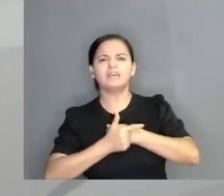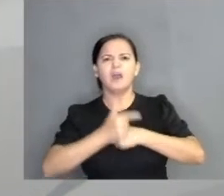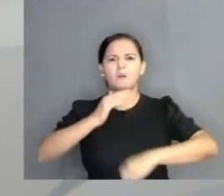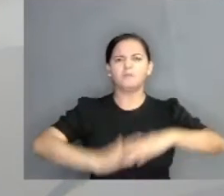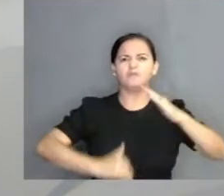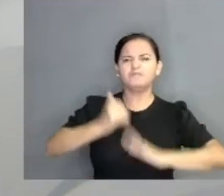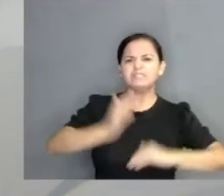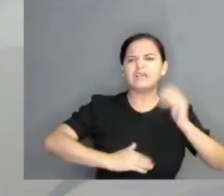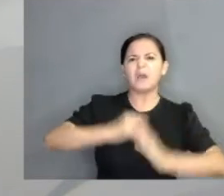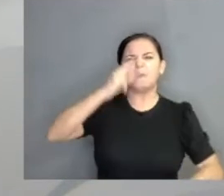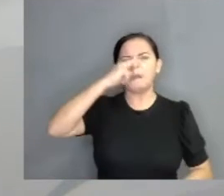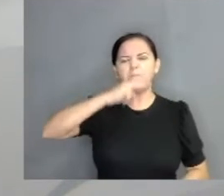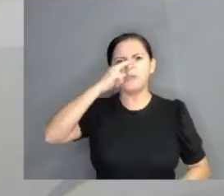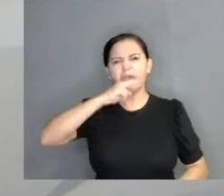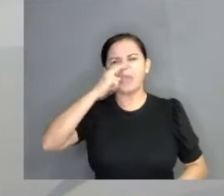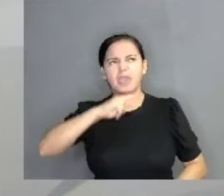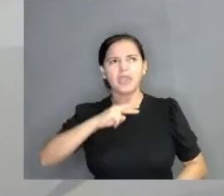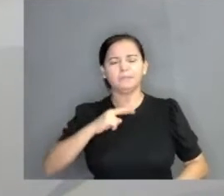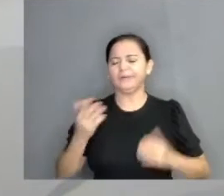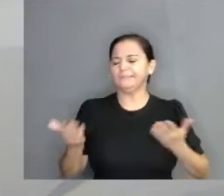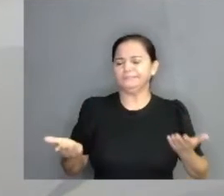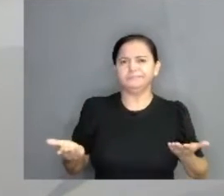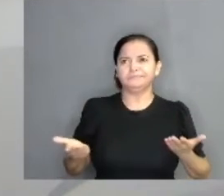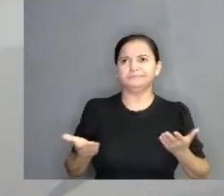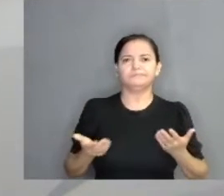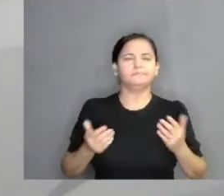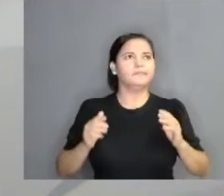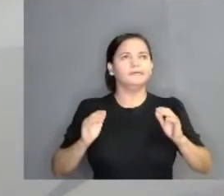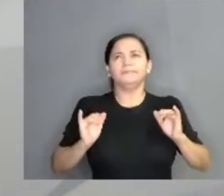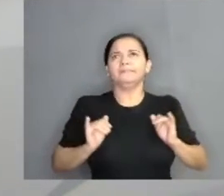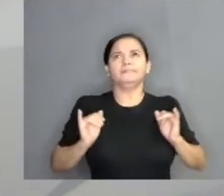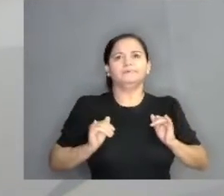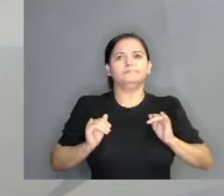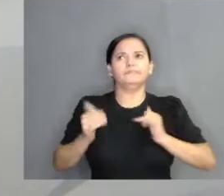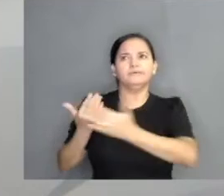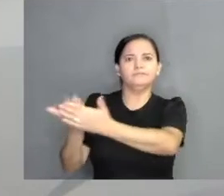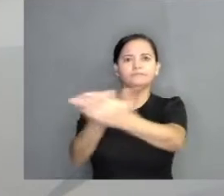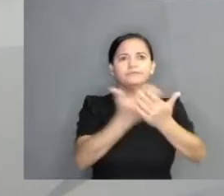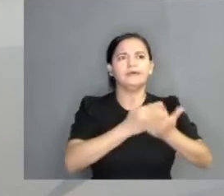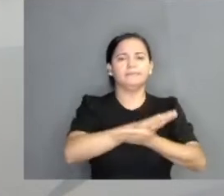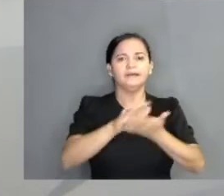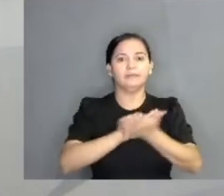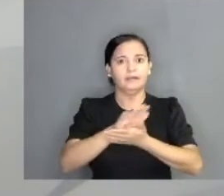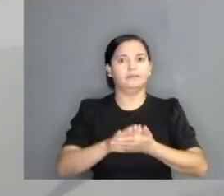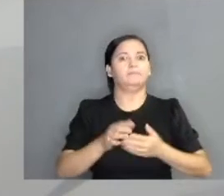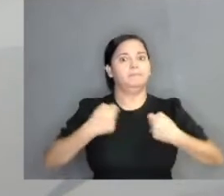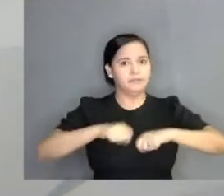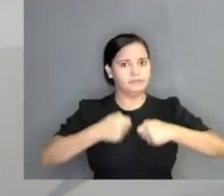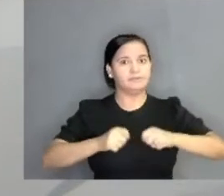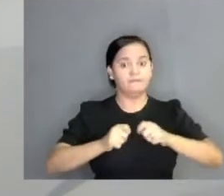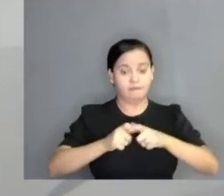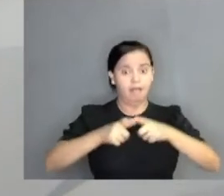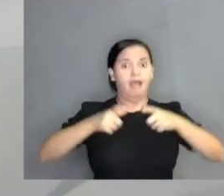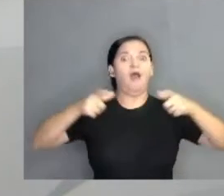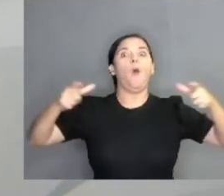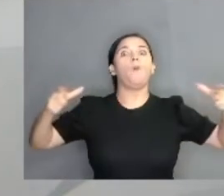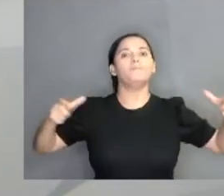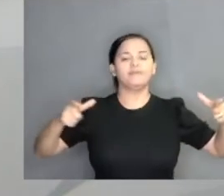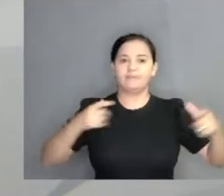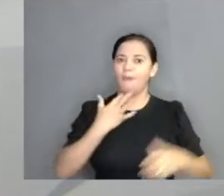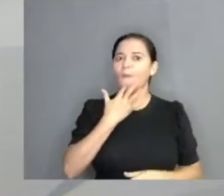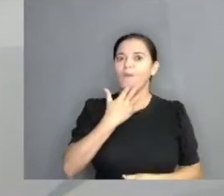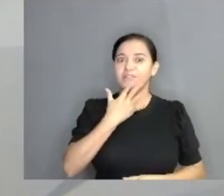Mas nessa época, se você tivesse um conhecimento amplo, você seria bem visto. Existiria